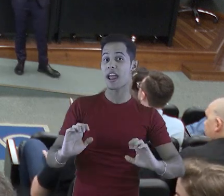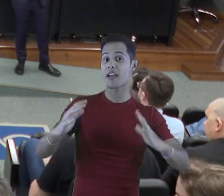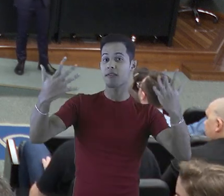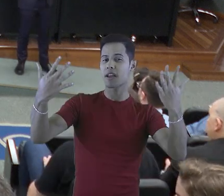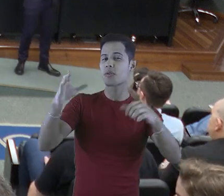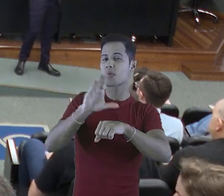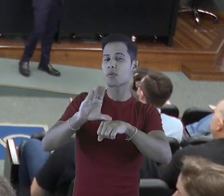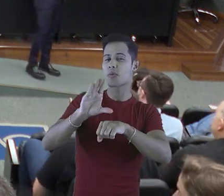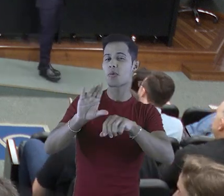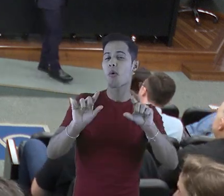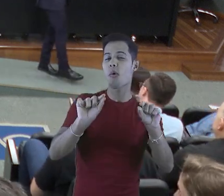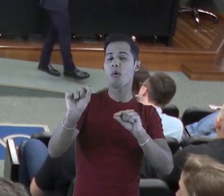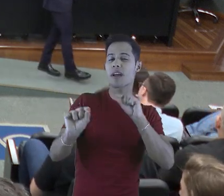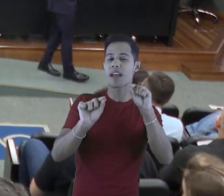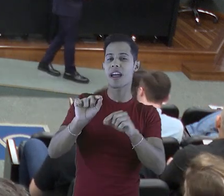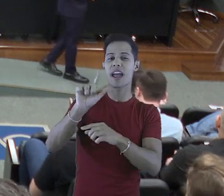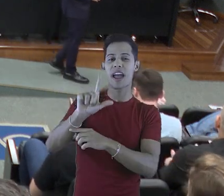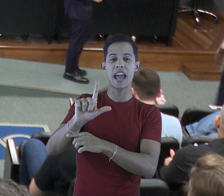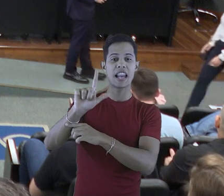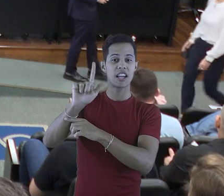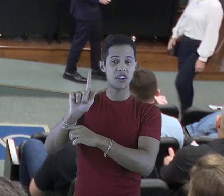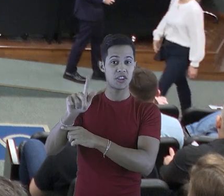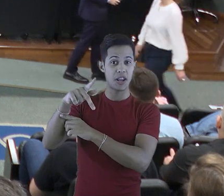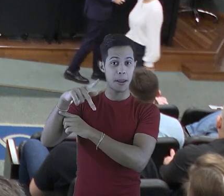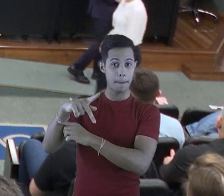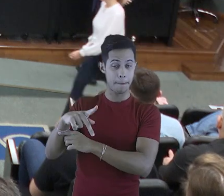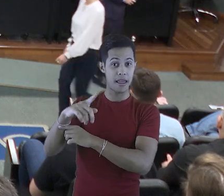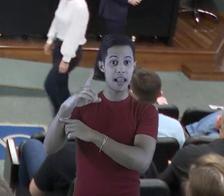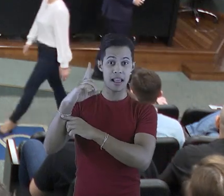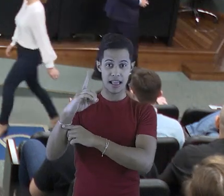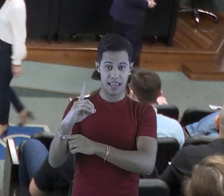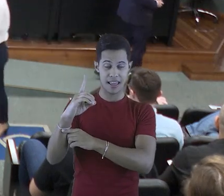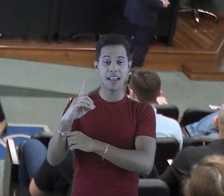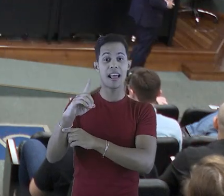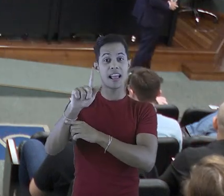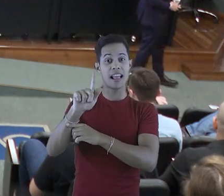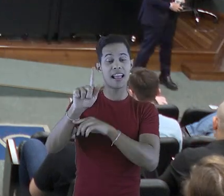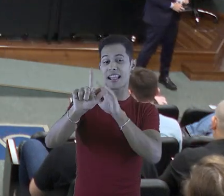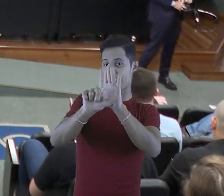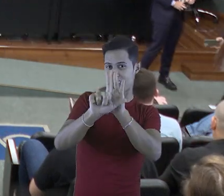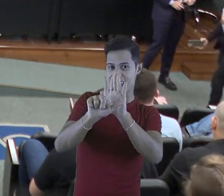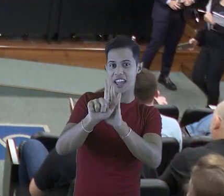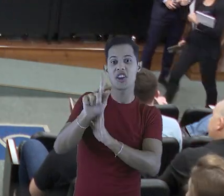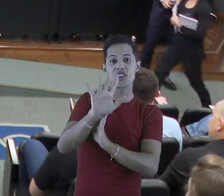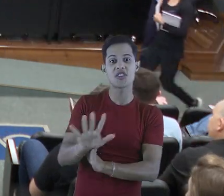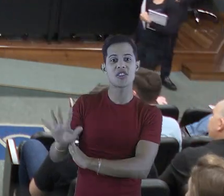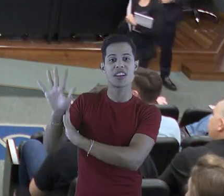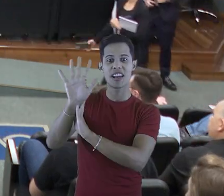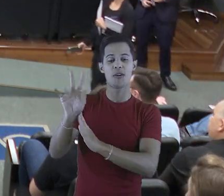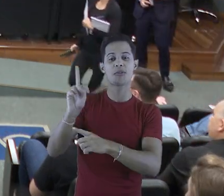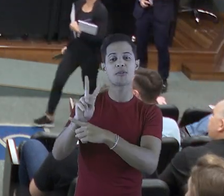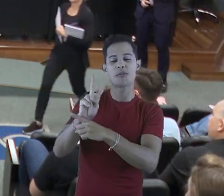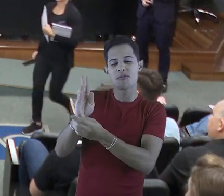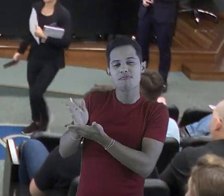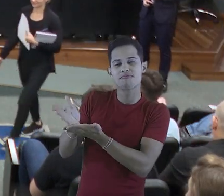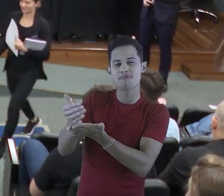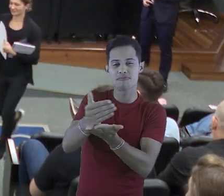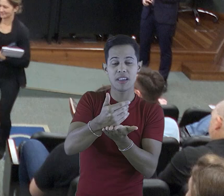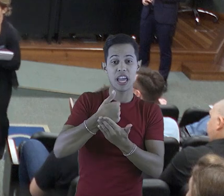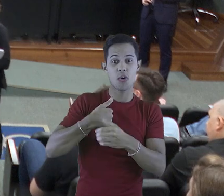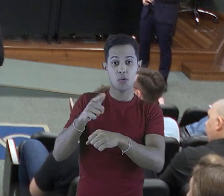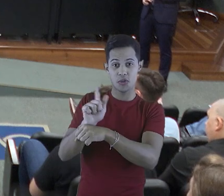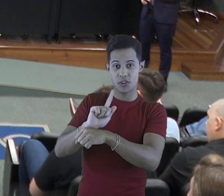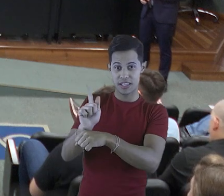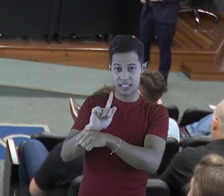curso de LGPD, Lei Geral de Proteção de Dados. Meu nome é José Ayrton Stank, sou gestor do Núcleo de